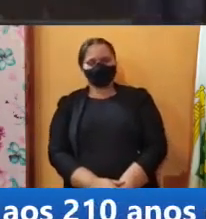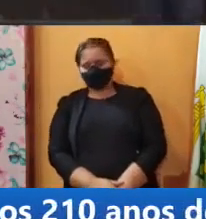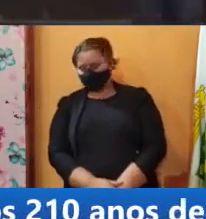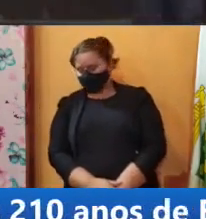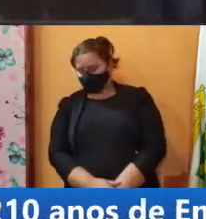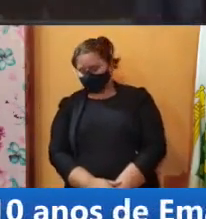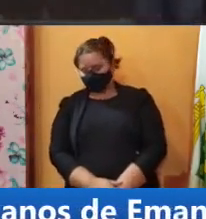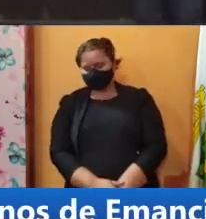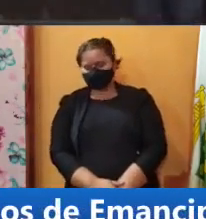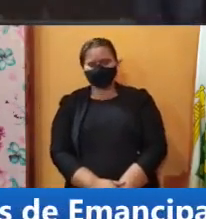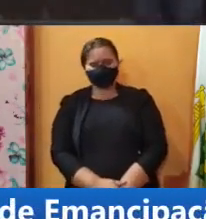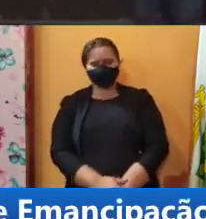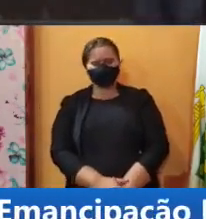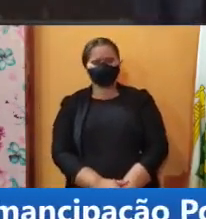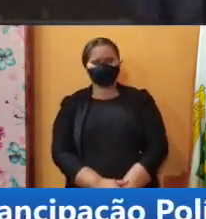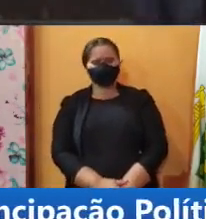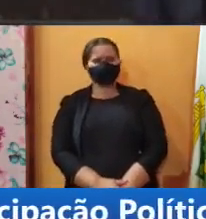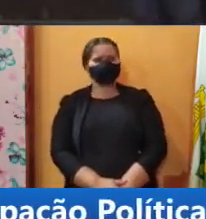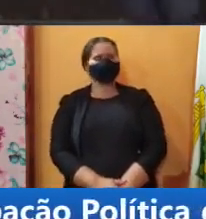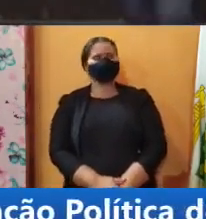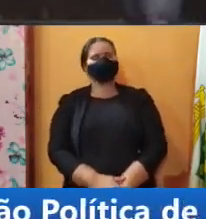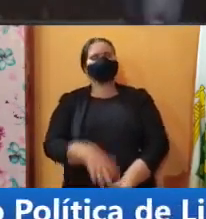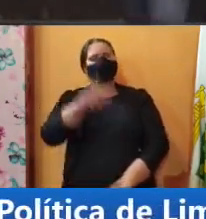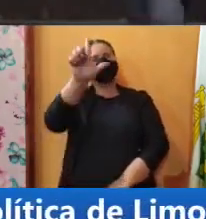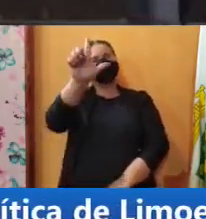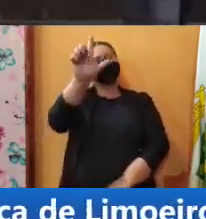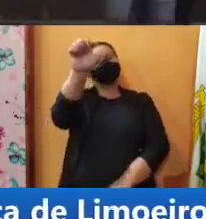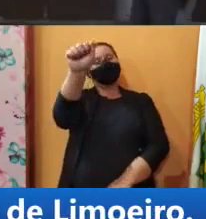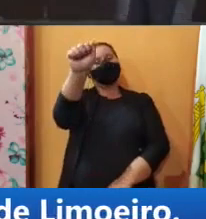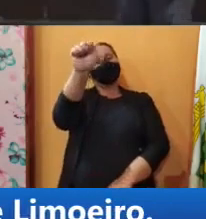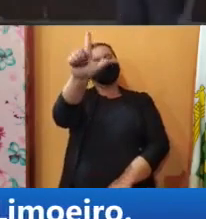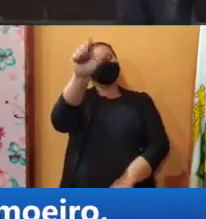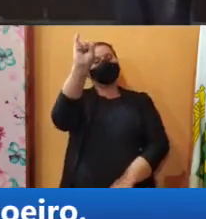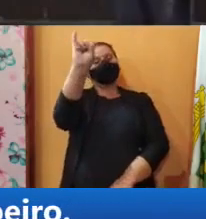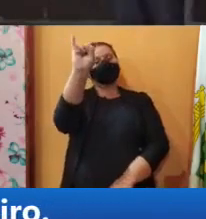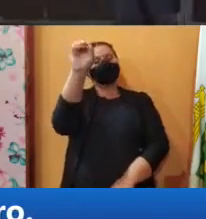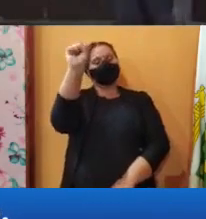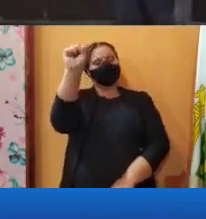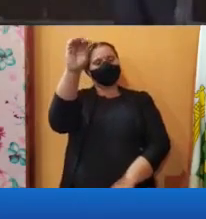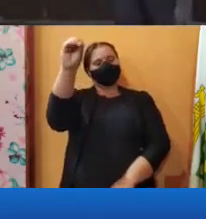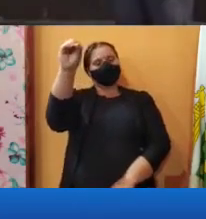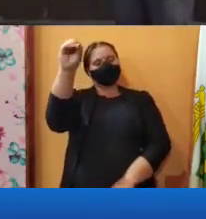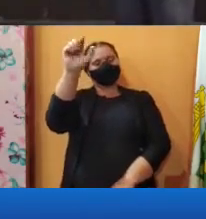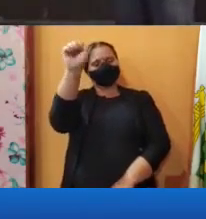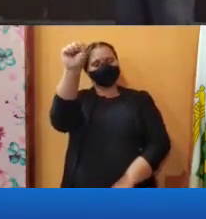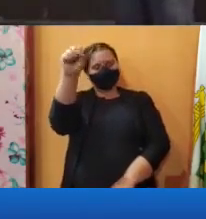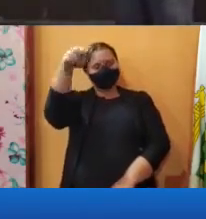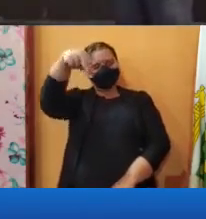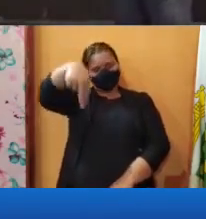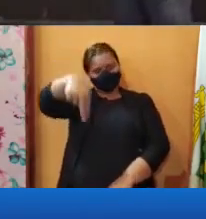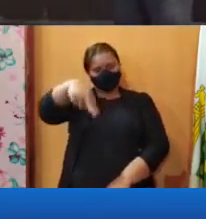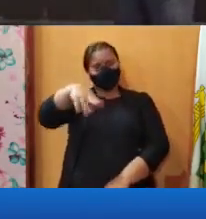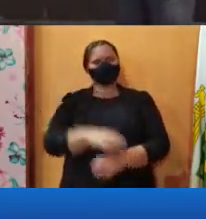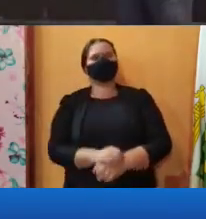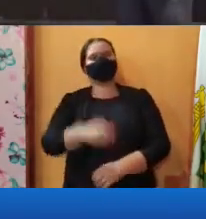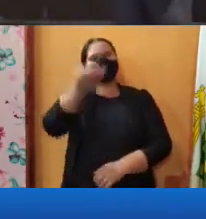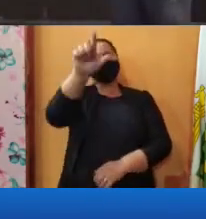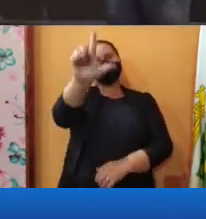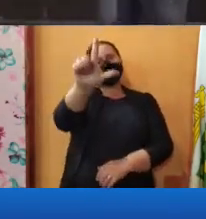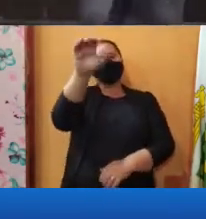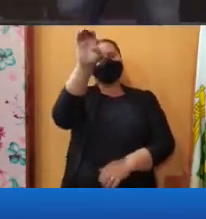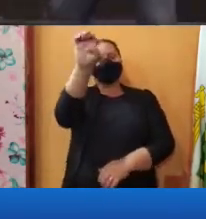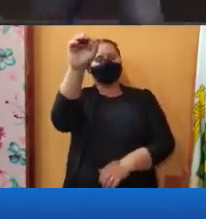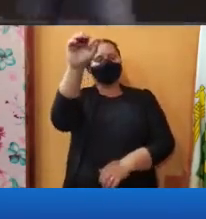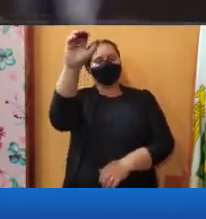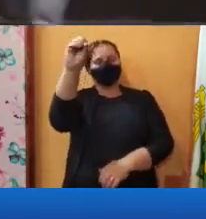O vice-prefeito Zé de Nena passa as mãos de Wallace. A participação também da Companhia de Eventos Leonarte. Mais de 30 anos de